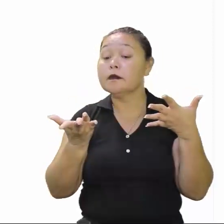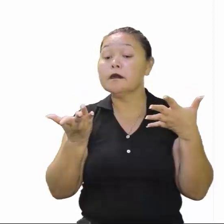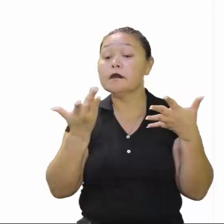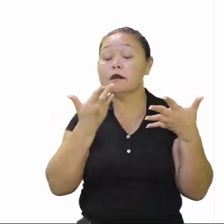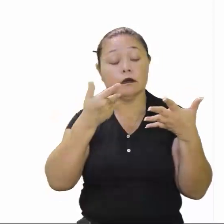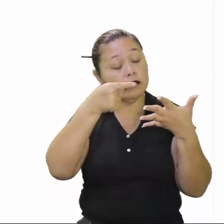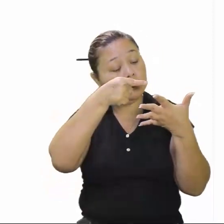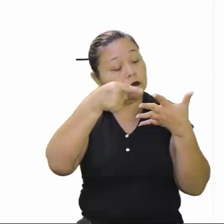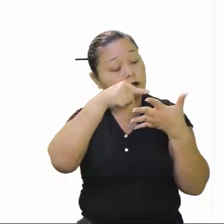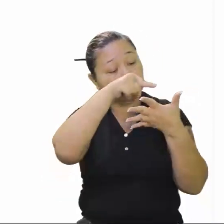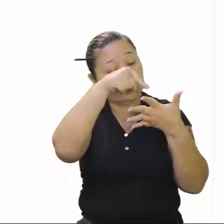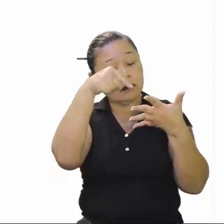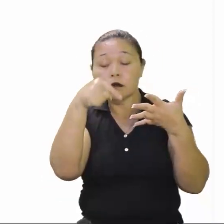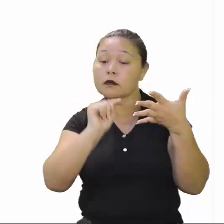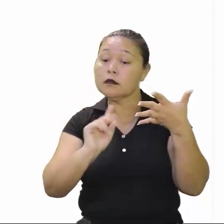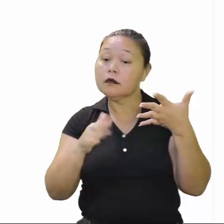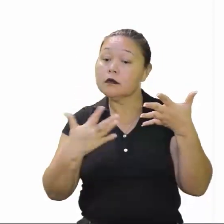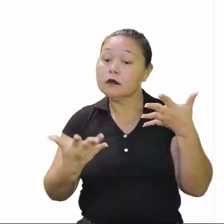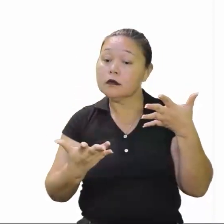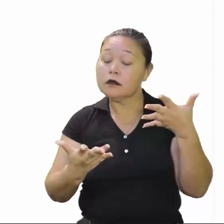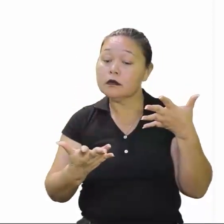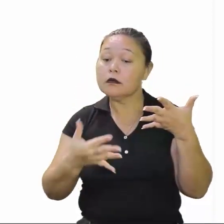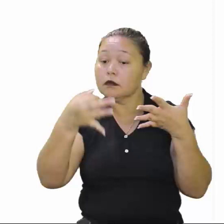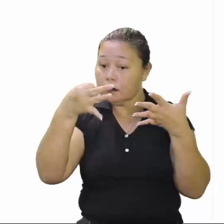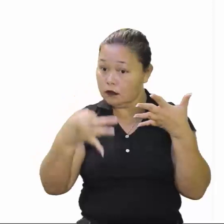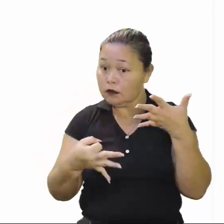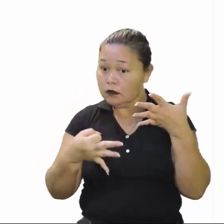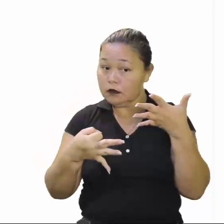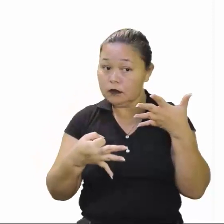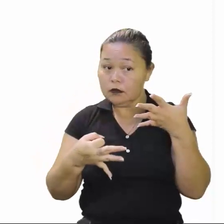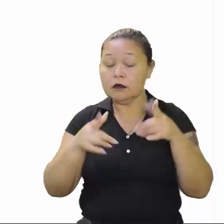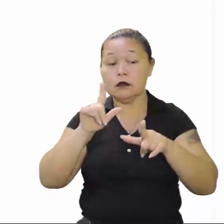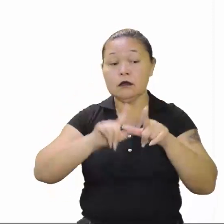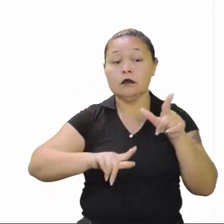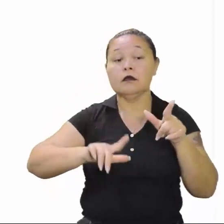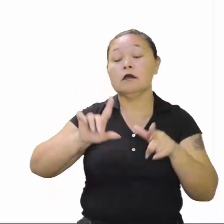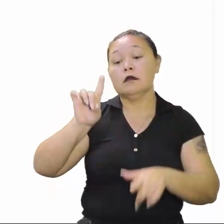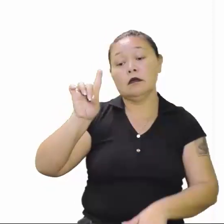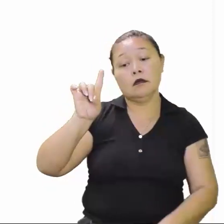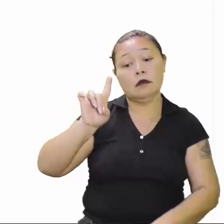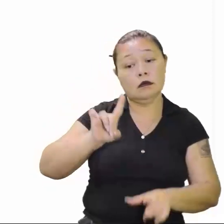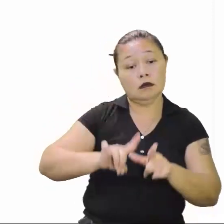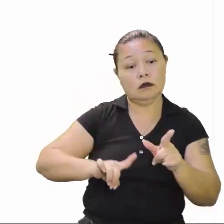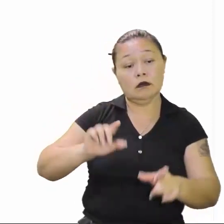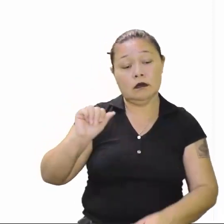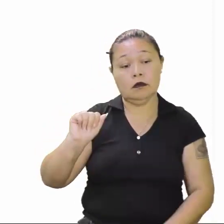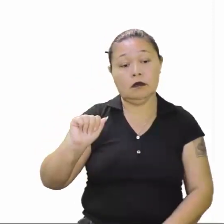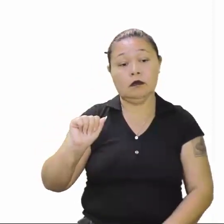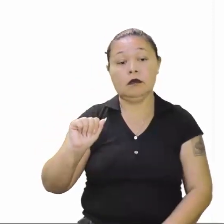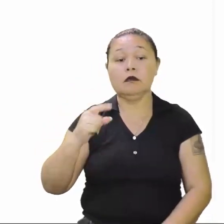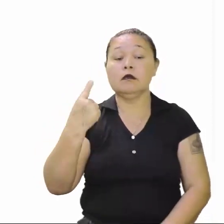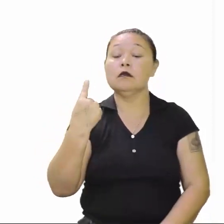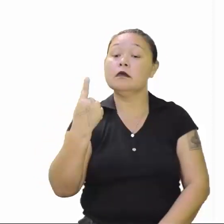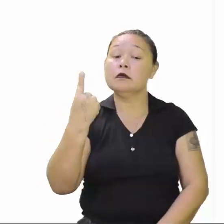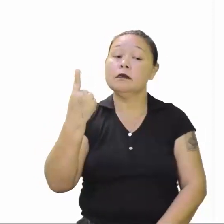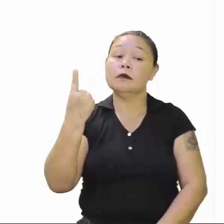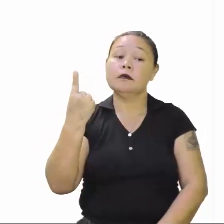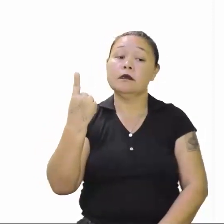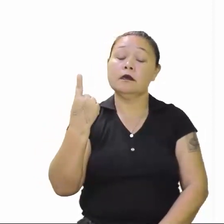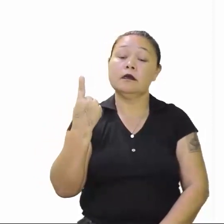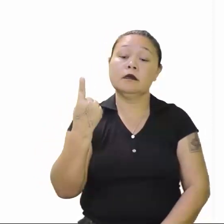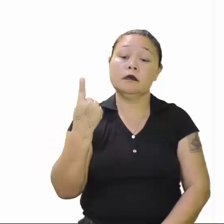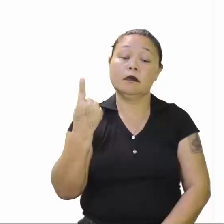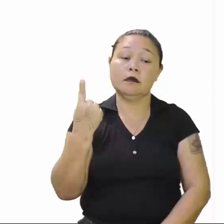a alternativa correta? Será que a alternativa correta? Na letra A, tá bom?